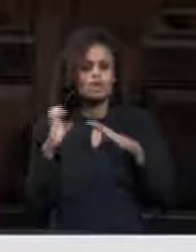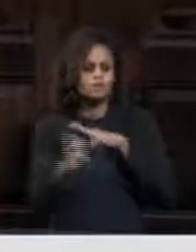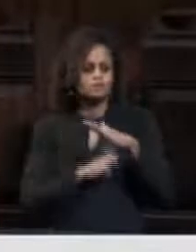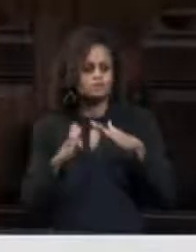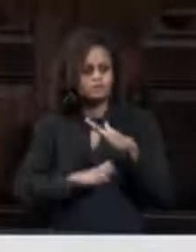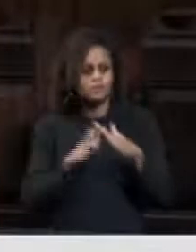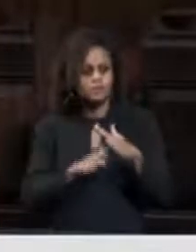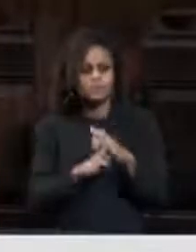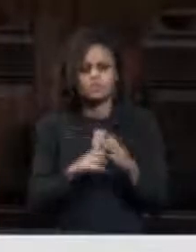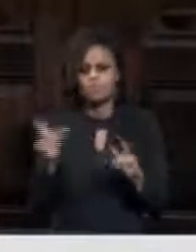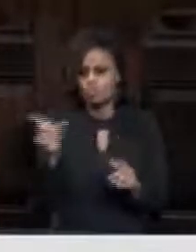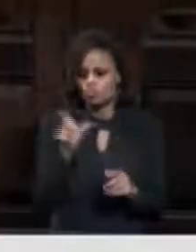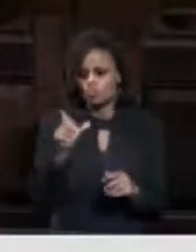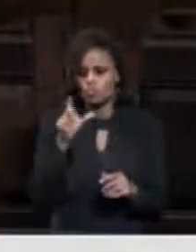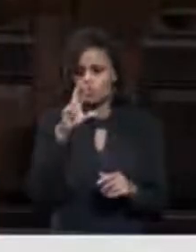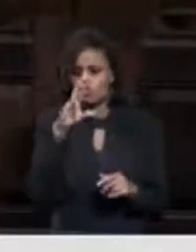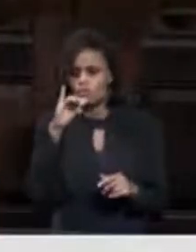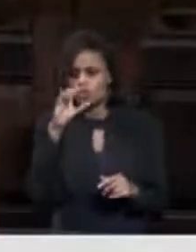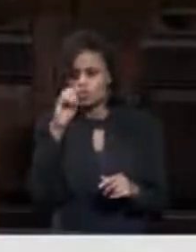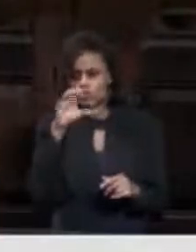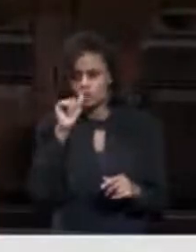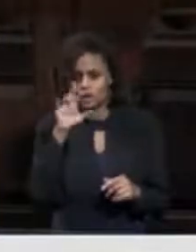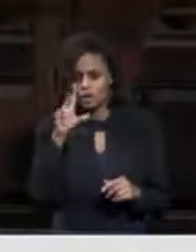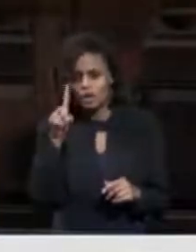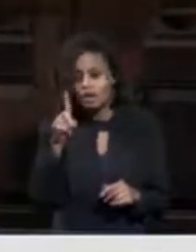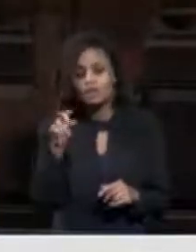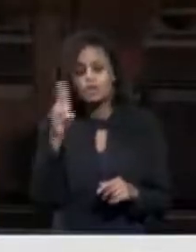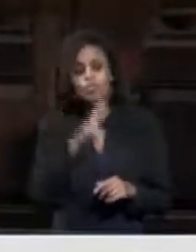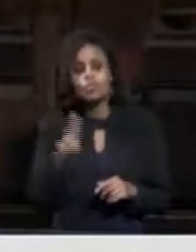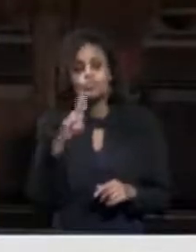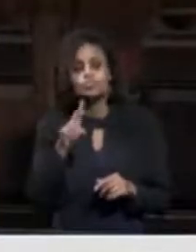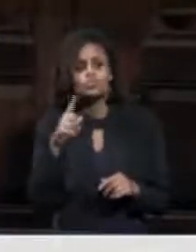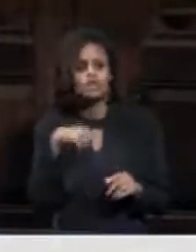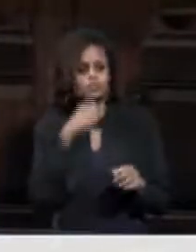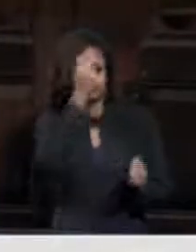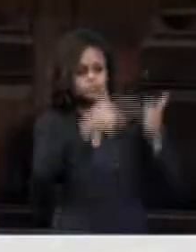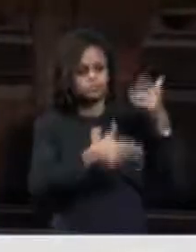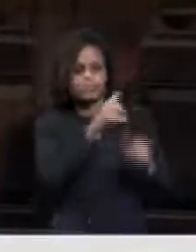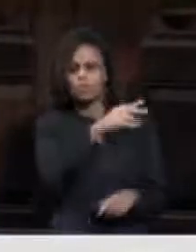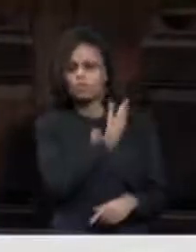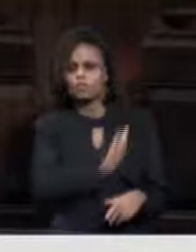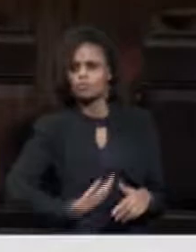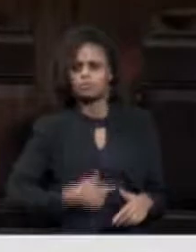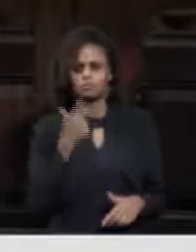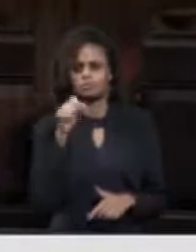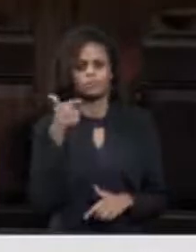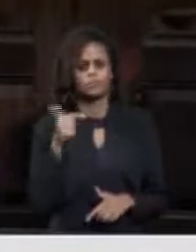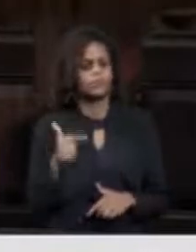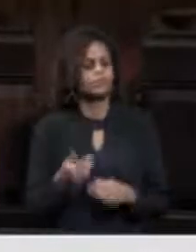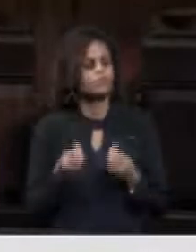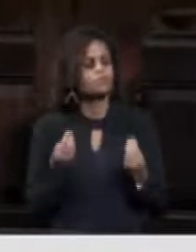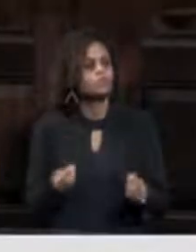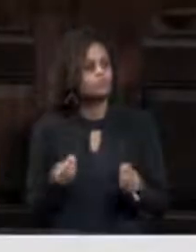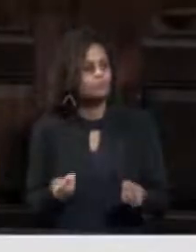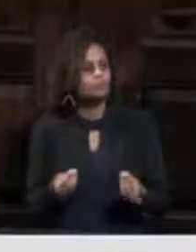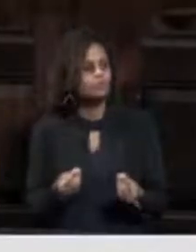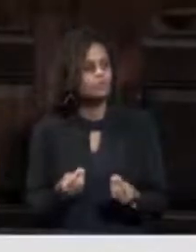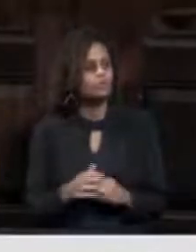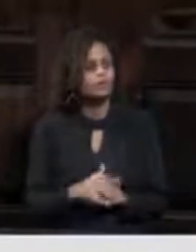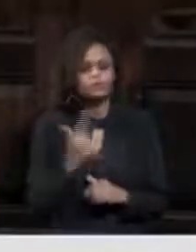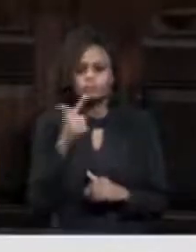ao Estado. E o Estado também faz de conta que não existe. Ou seja, não há o